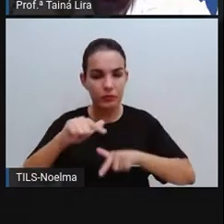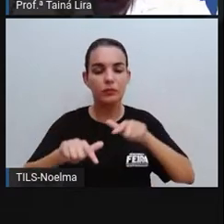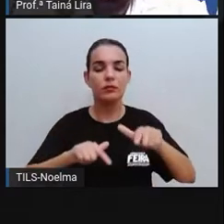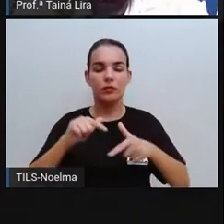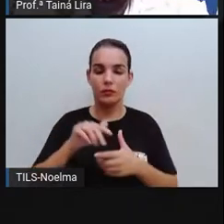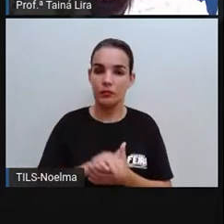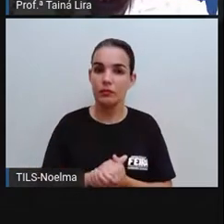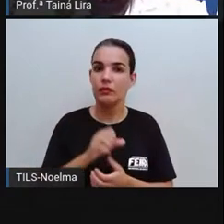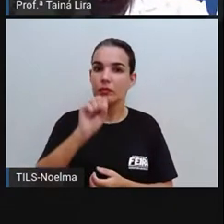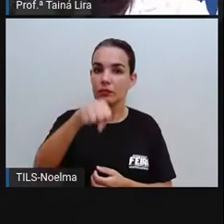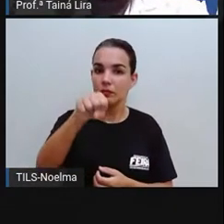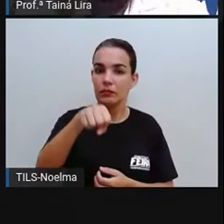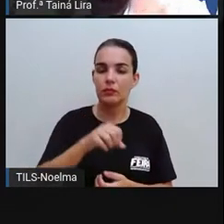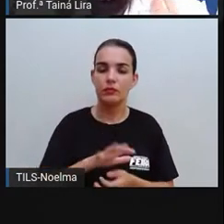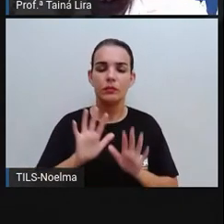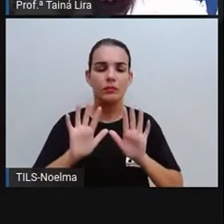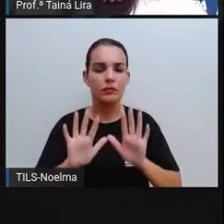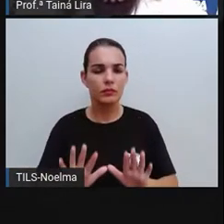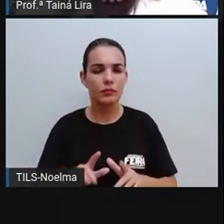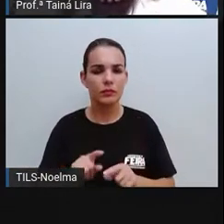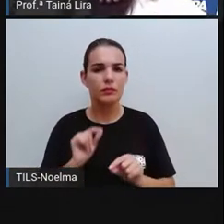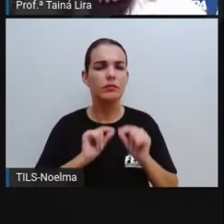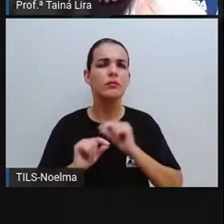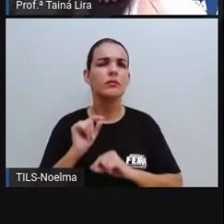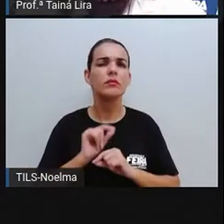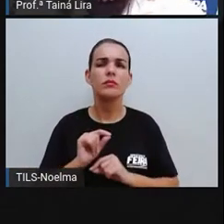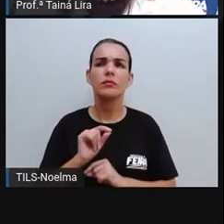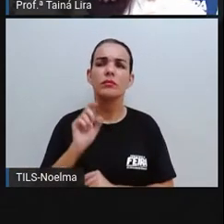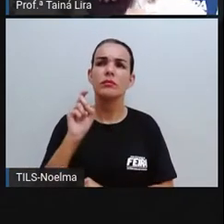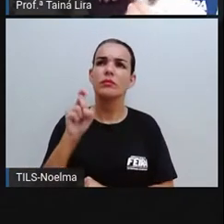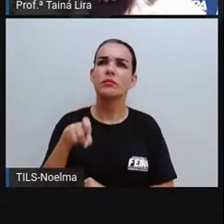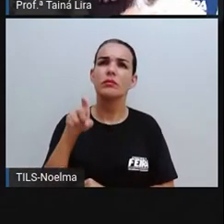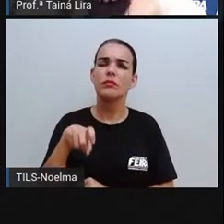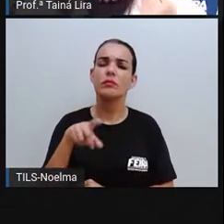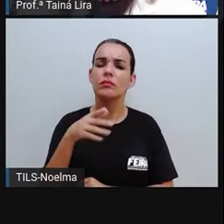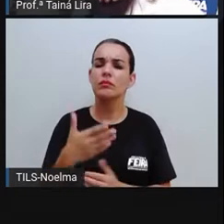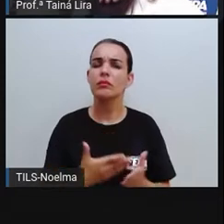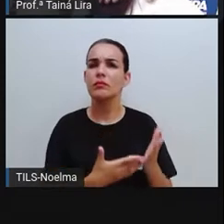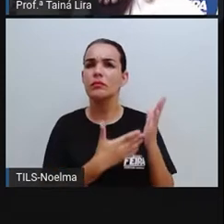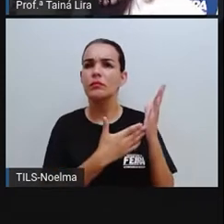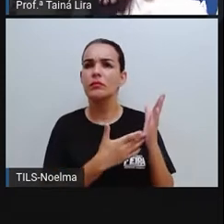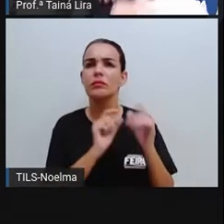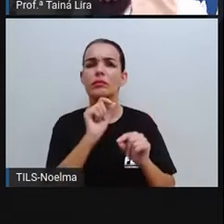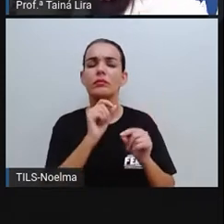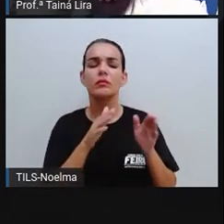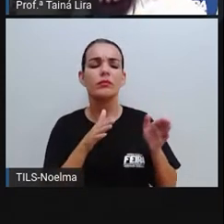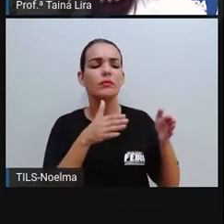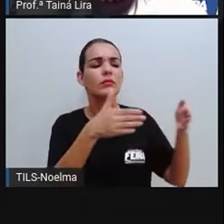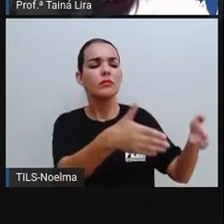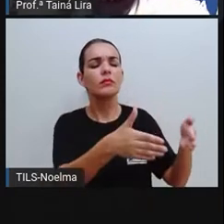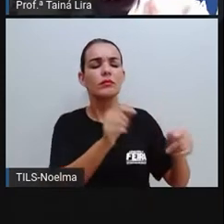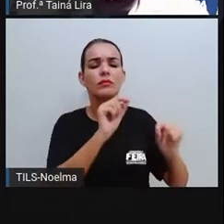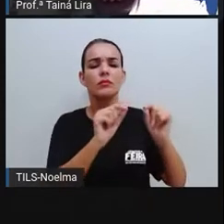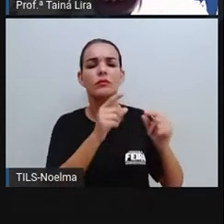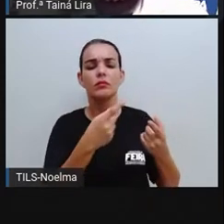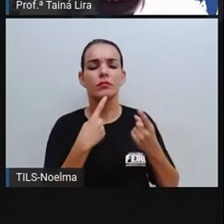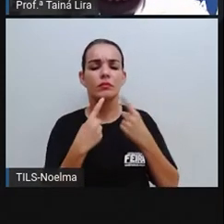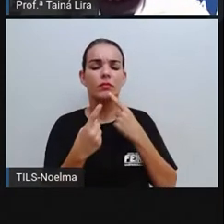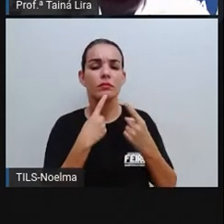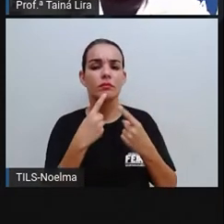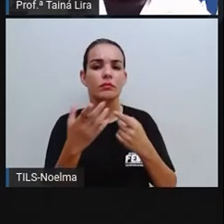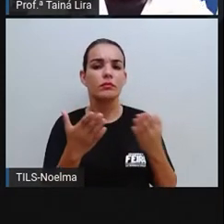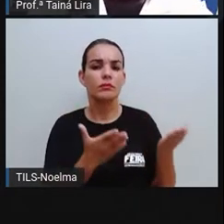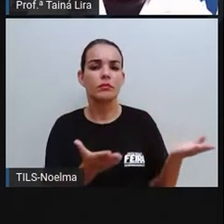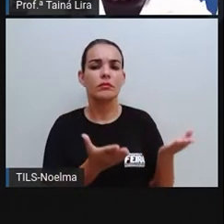Mas para quem será, segundo ano, que se destina aí essas entrevistas que foram